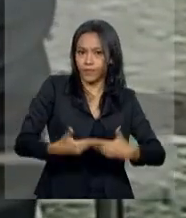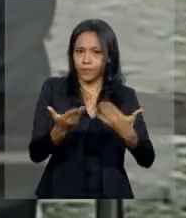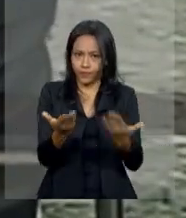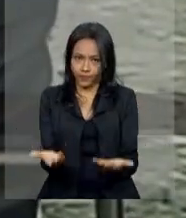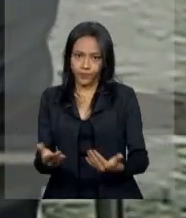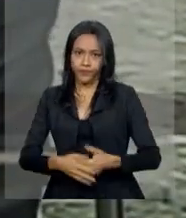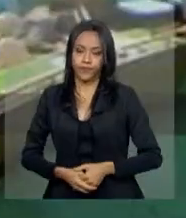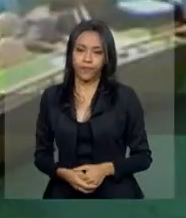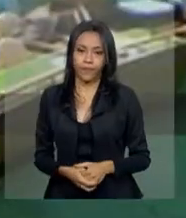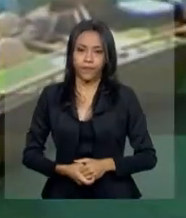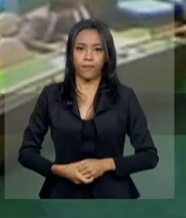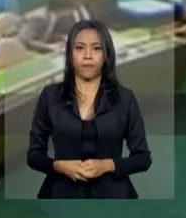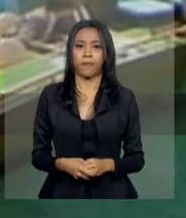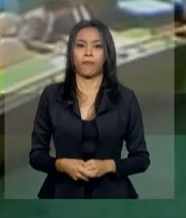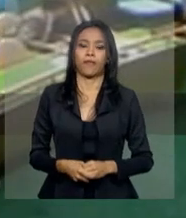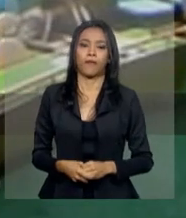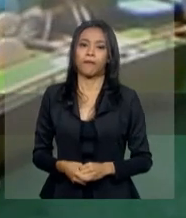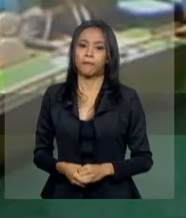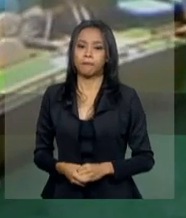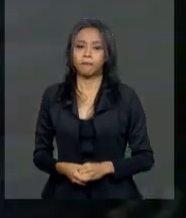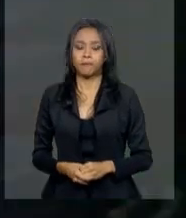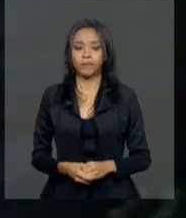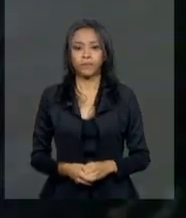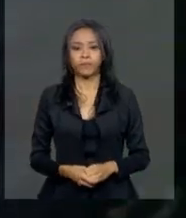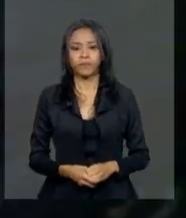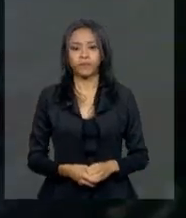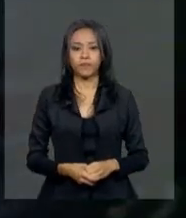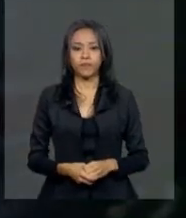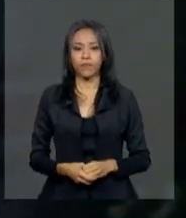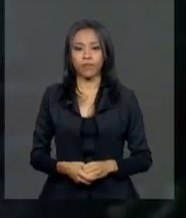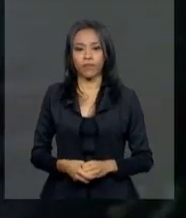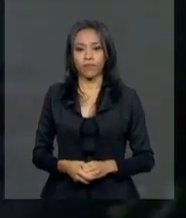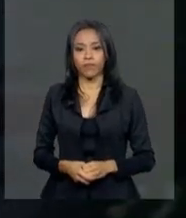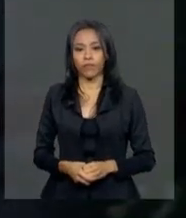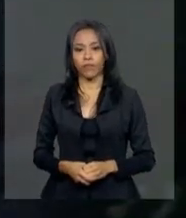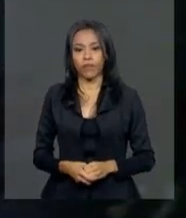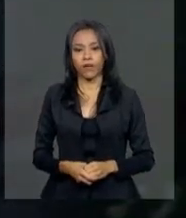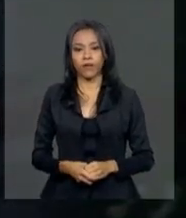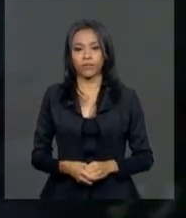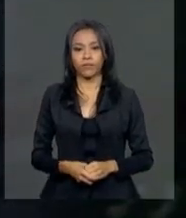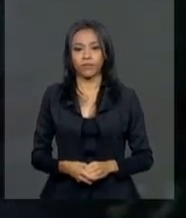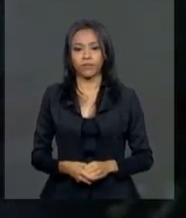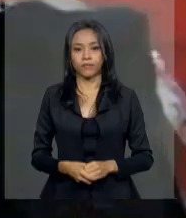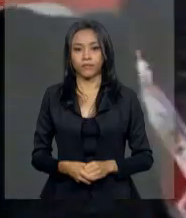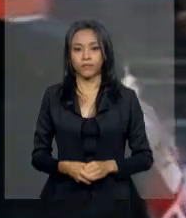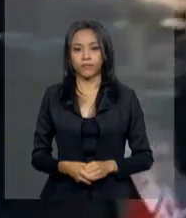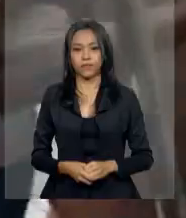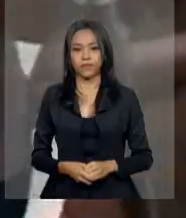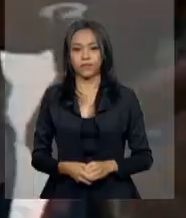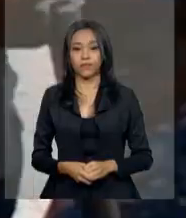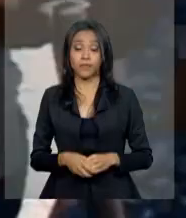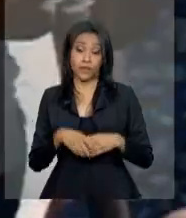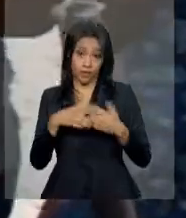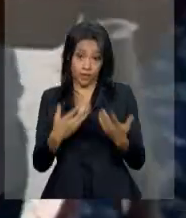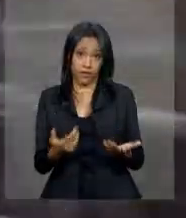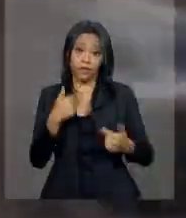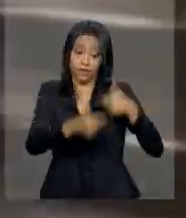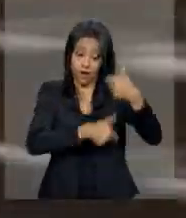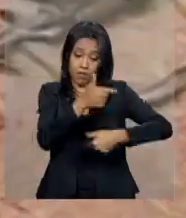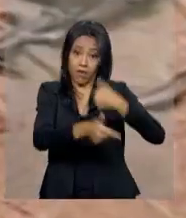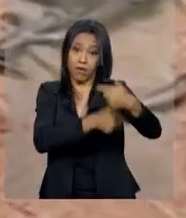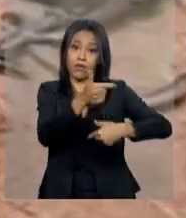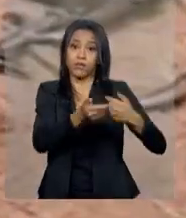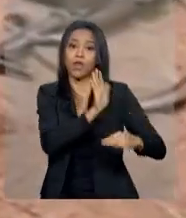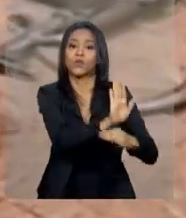an angry man. We should not confuse the signing of agreements with the solving of problems. Além de ações